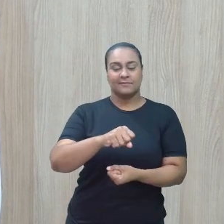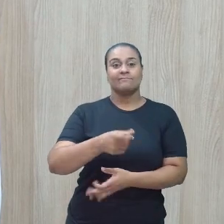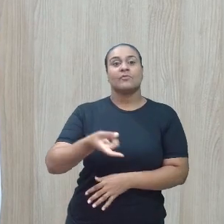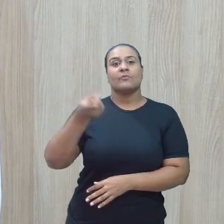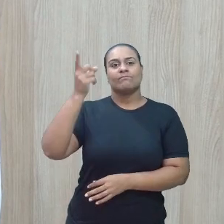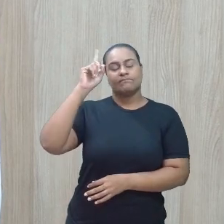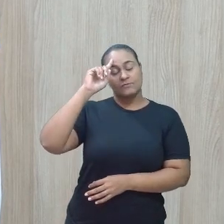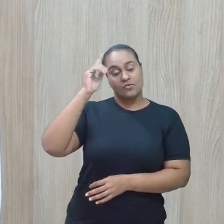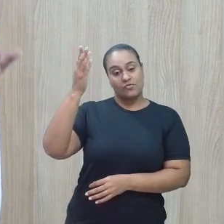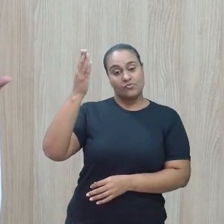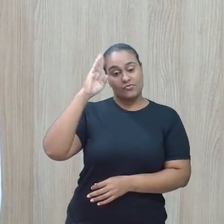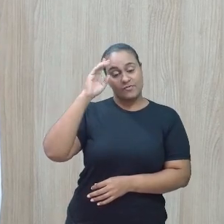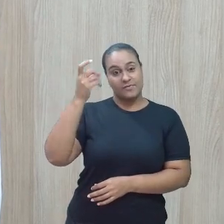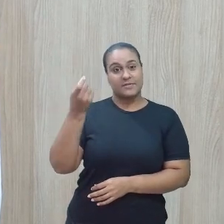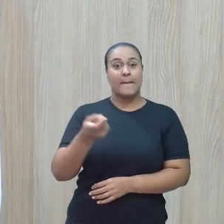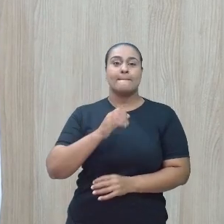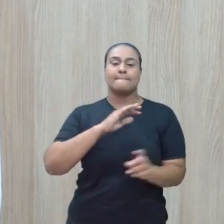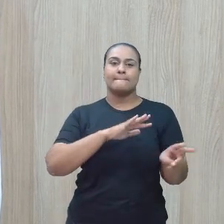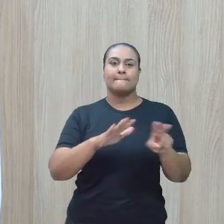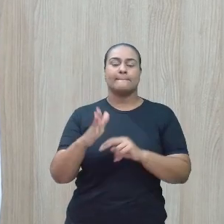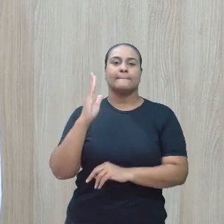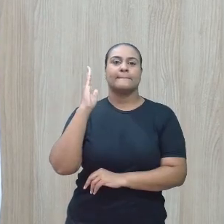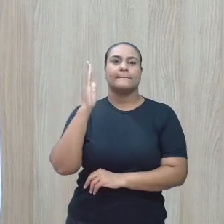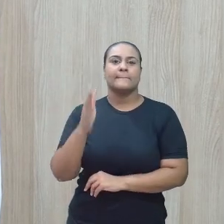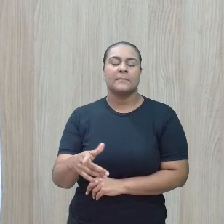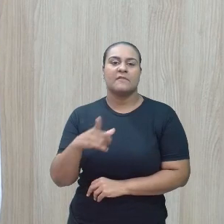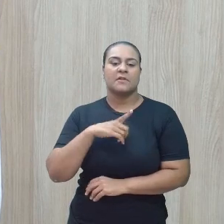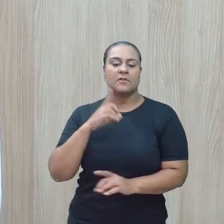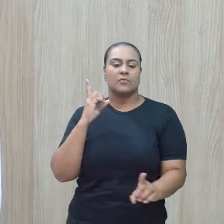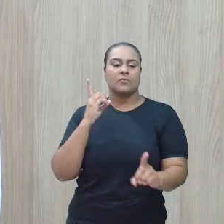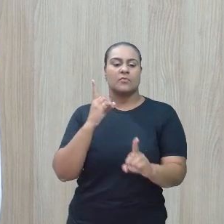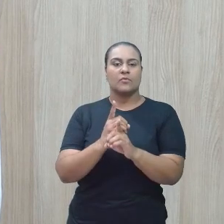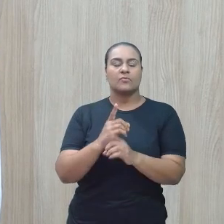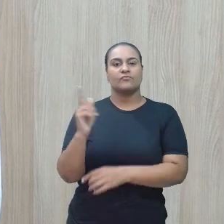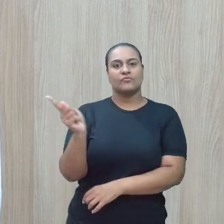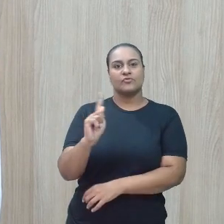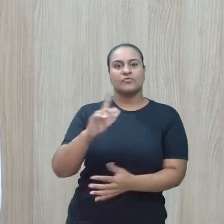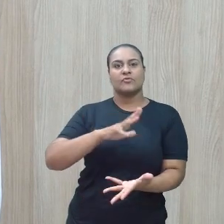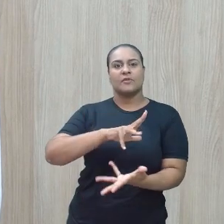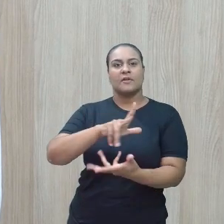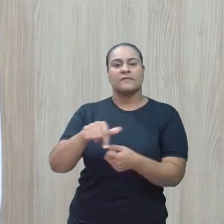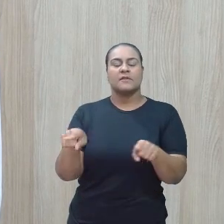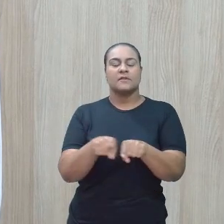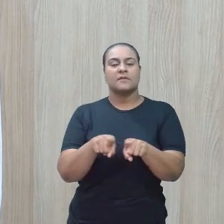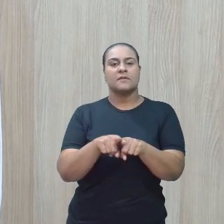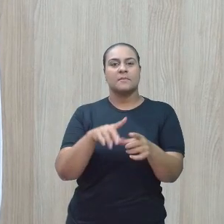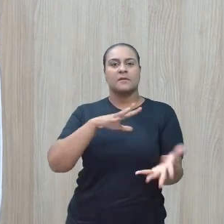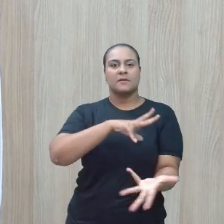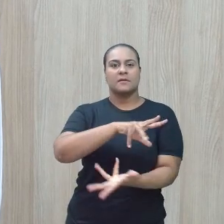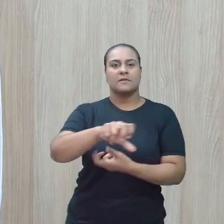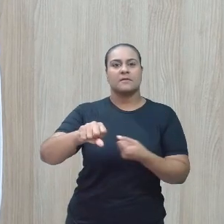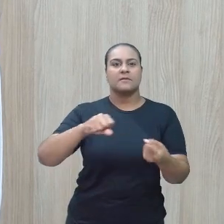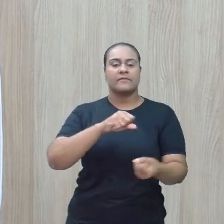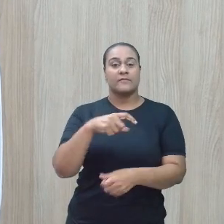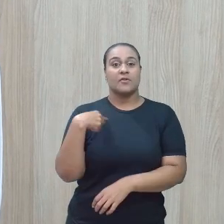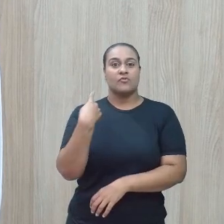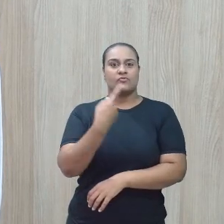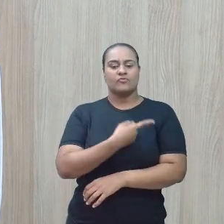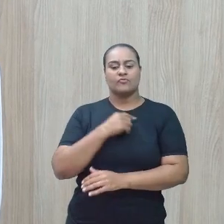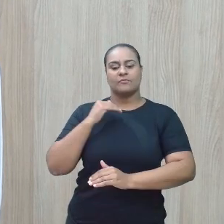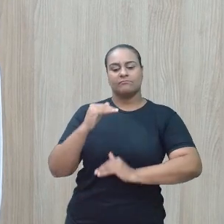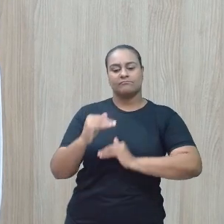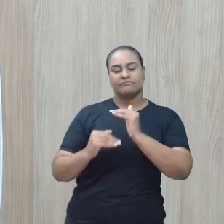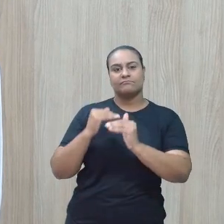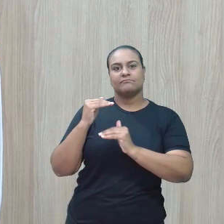semana vai ter um encontro de Geografia e Sustentabilidade e juntos vamos construindo esse conhecimento. E como o